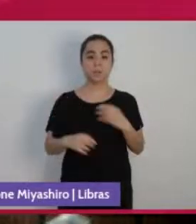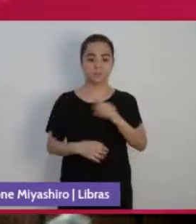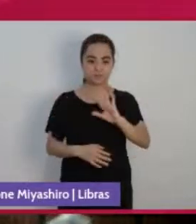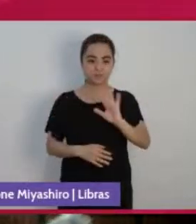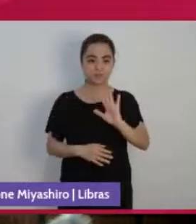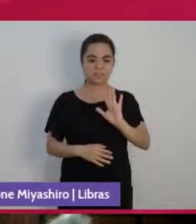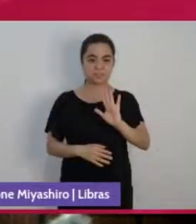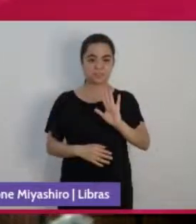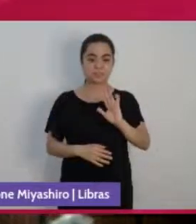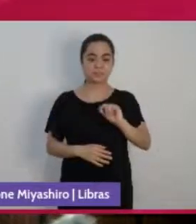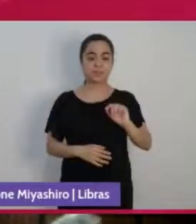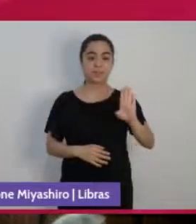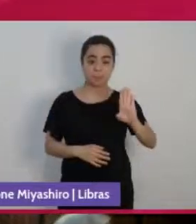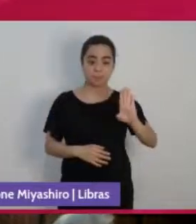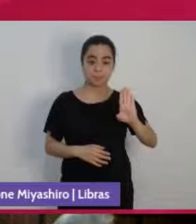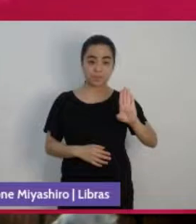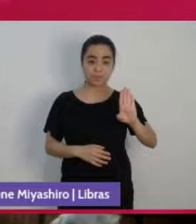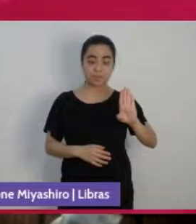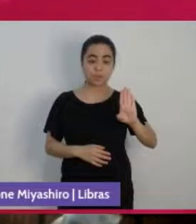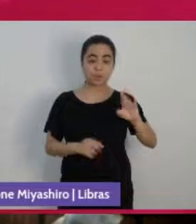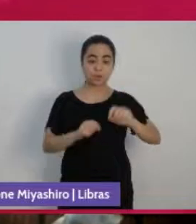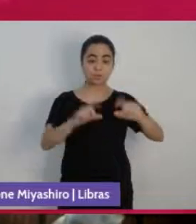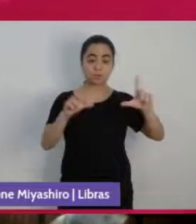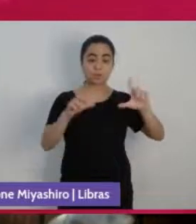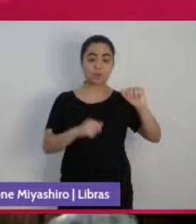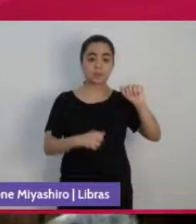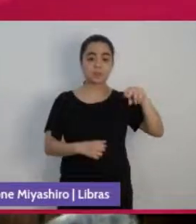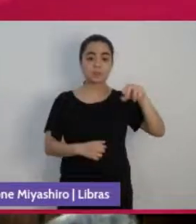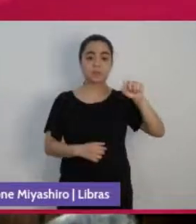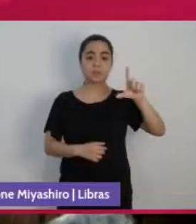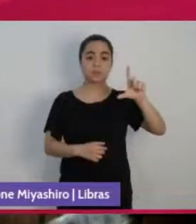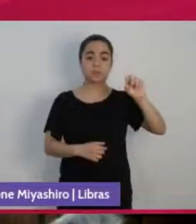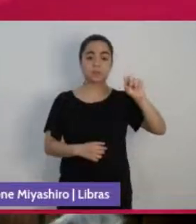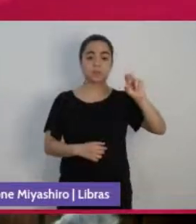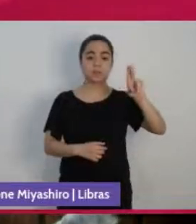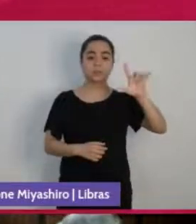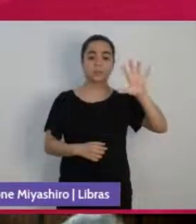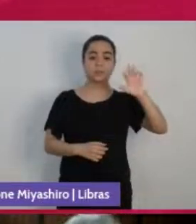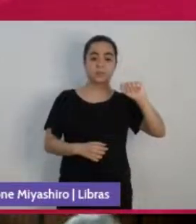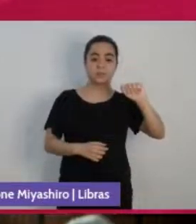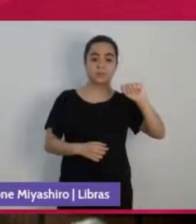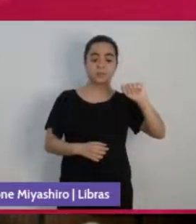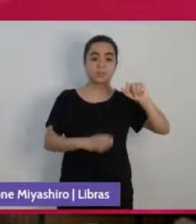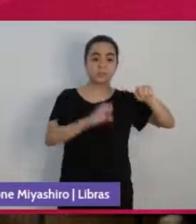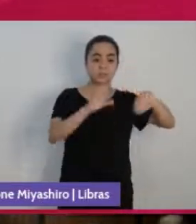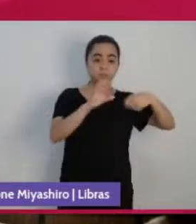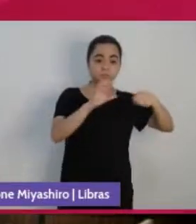imagem aqui, é uma imagem analógica de filme. E olha,